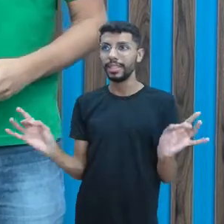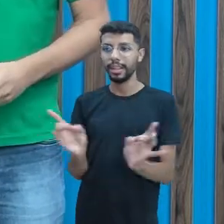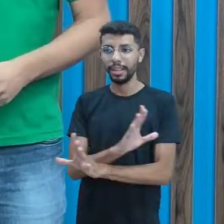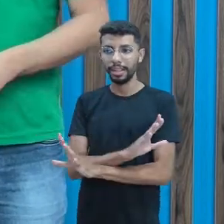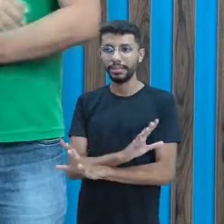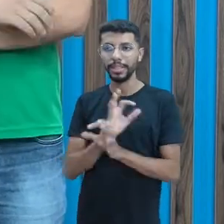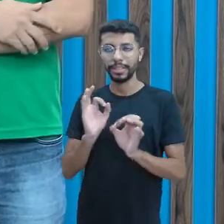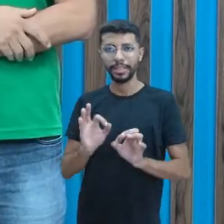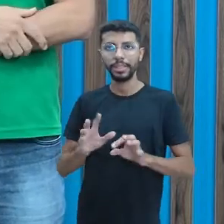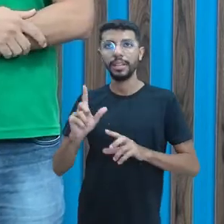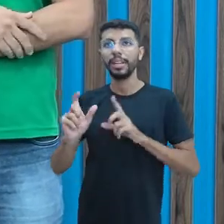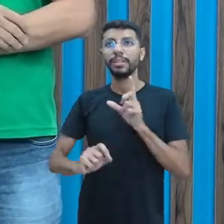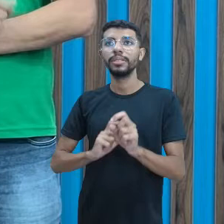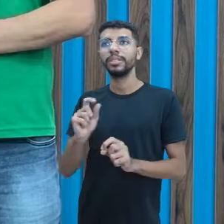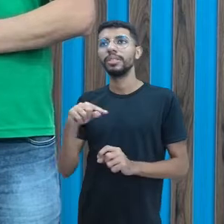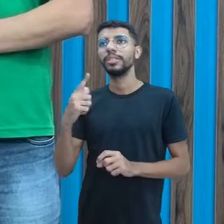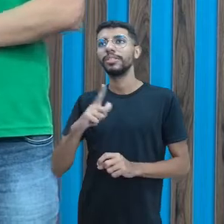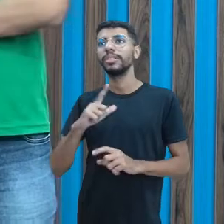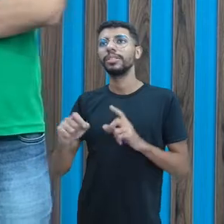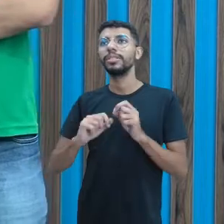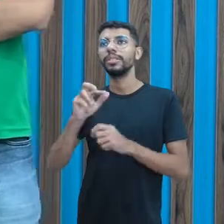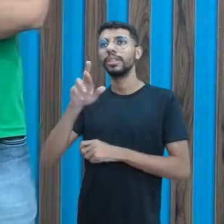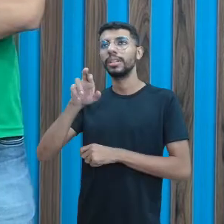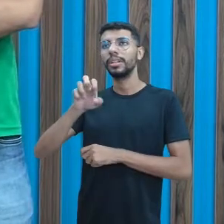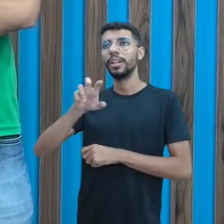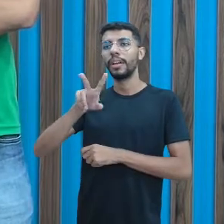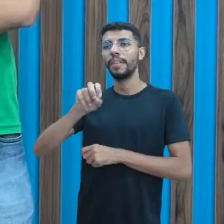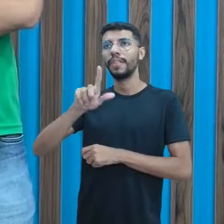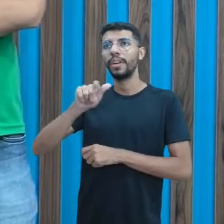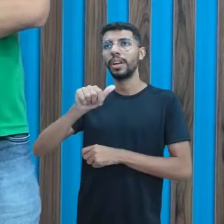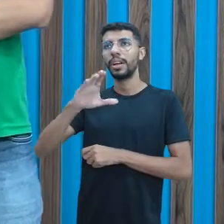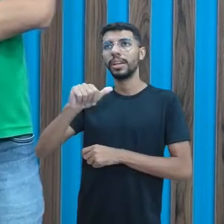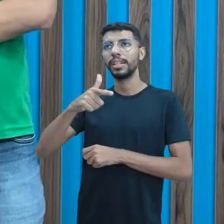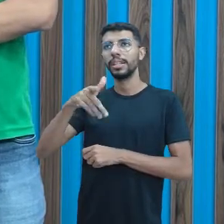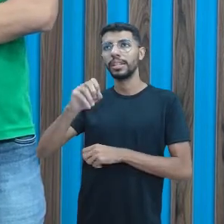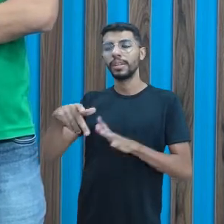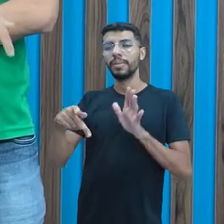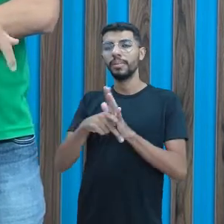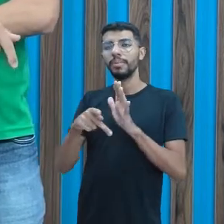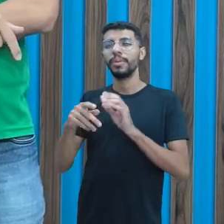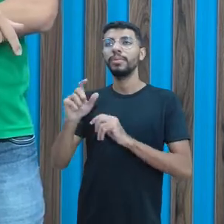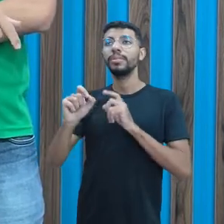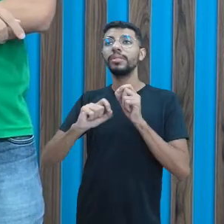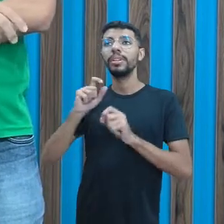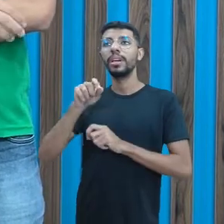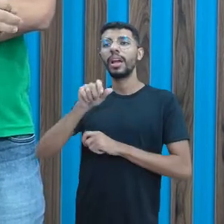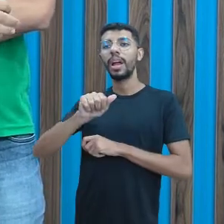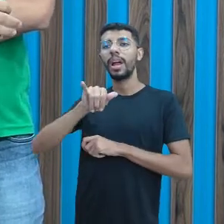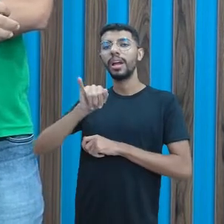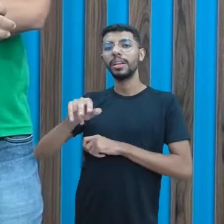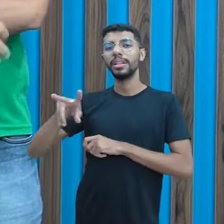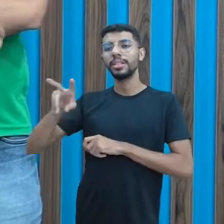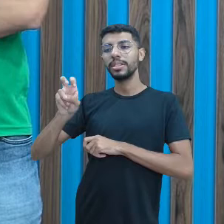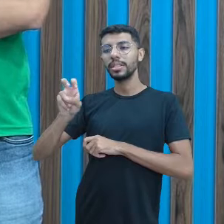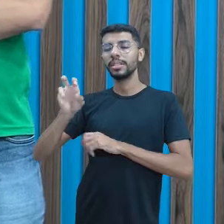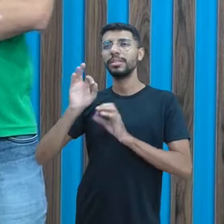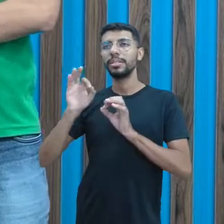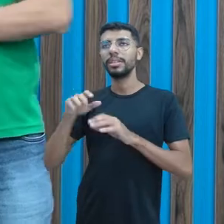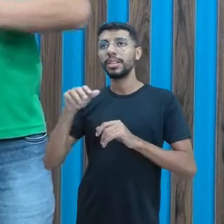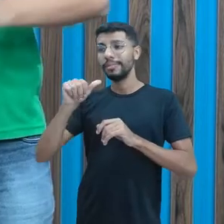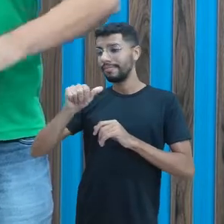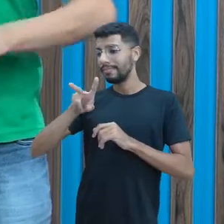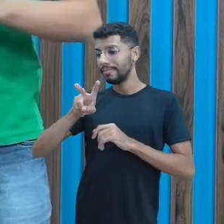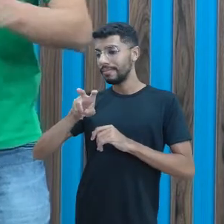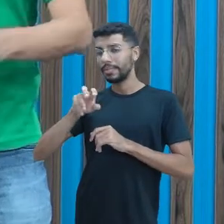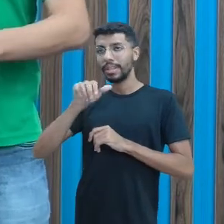caísse, né? Então a gente vai ter aí a revogação do ato institucional número 5, a gente viu que em 1968 o ato institucional número 5 ele foi o mais duro,